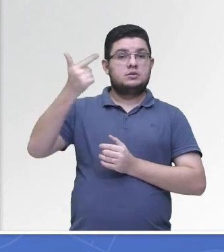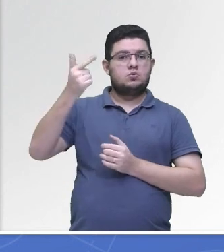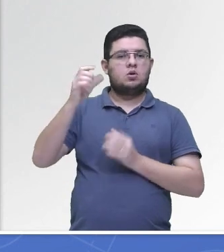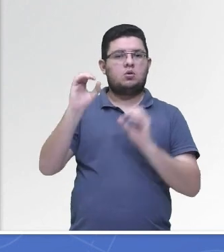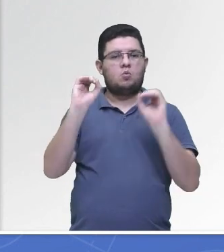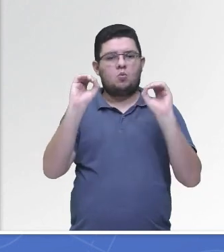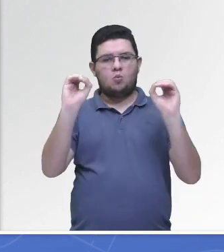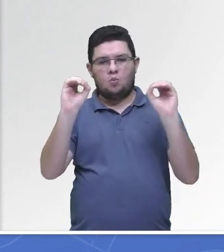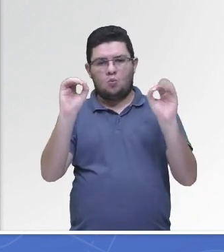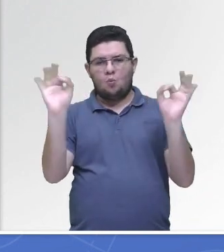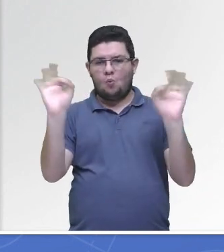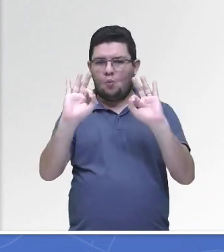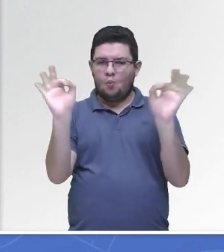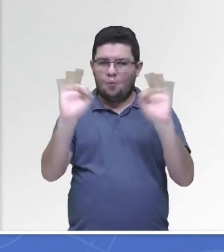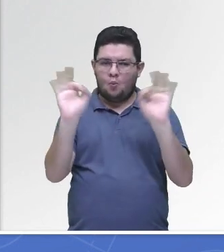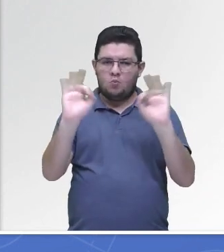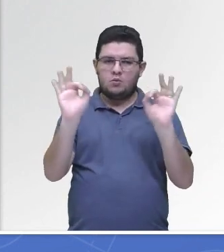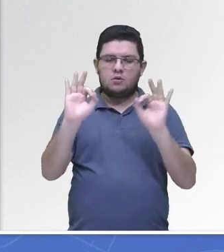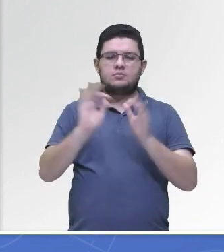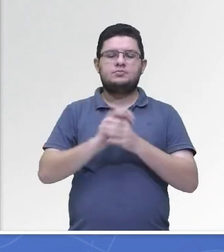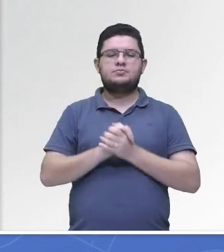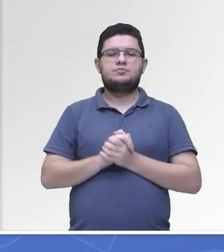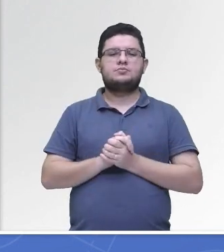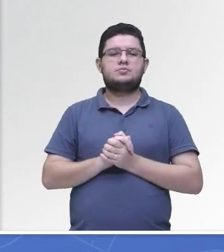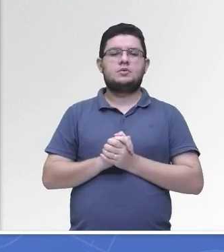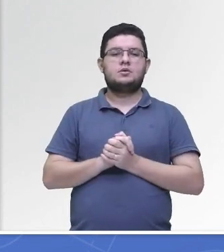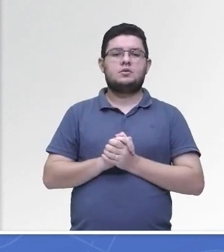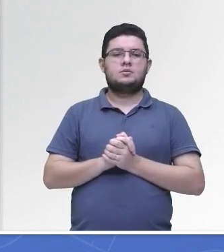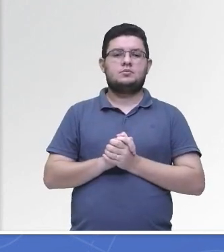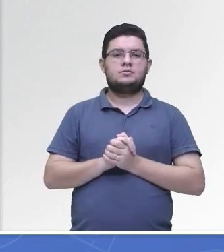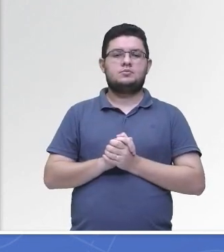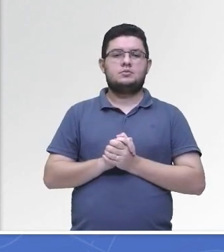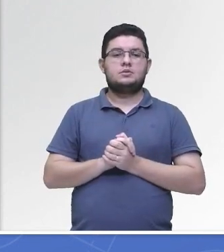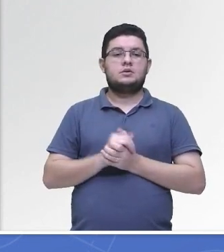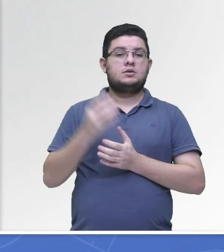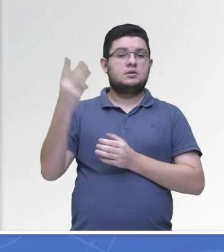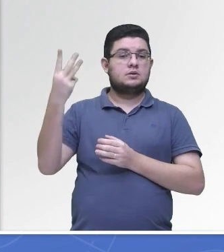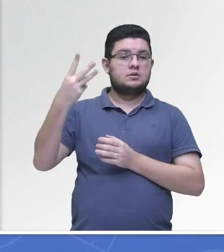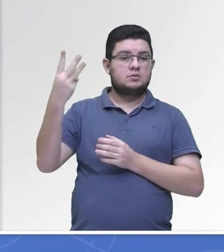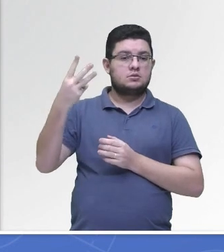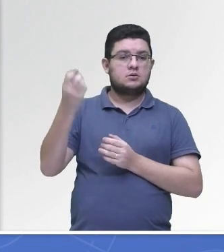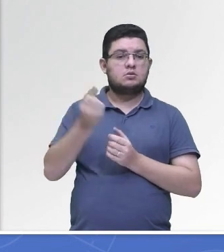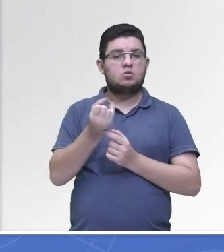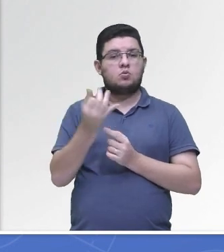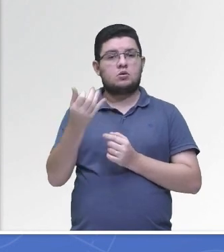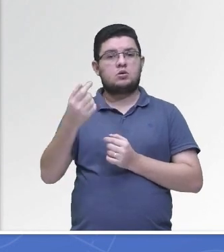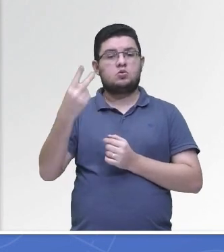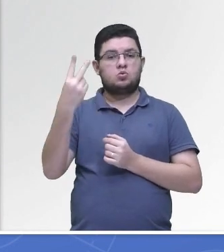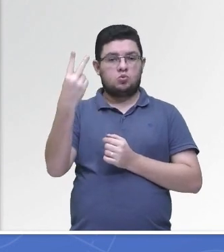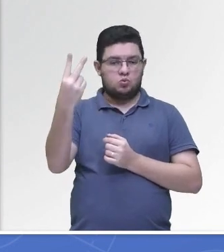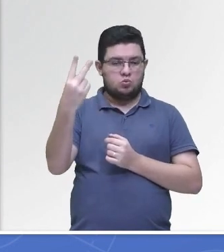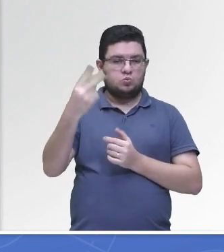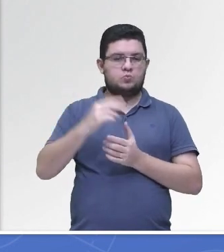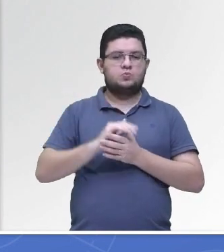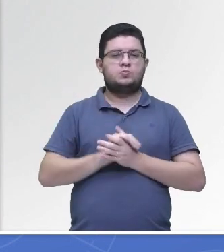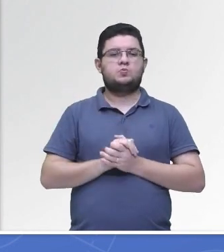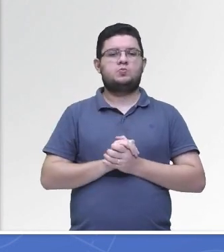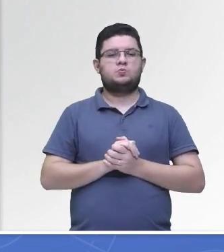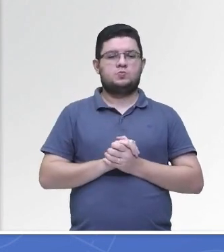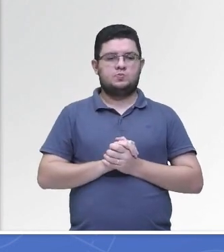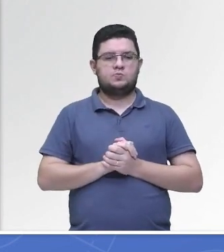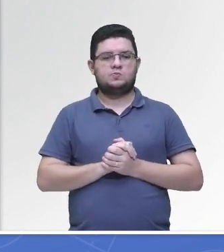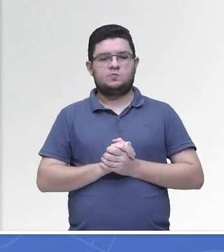nós achamos na estrutura? Não, portanto não tem, é 0. E terciário nós achamos 2